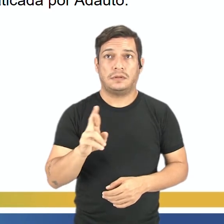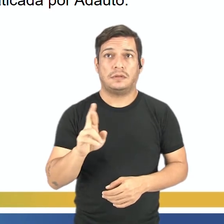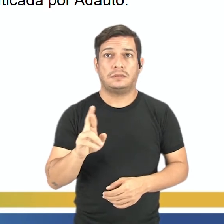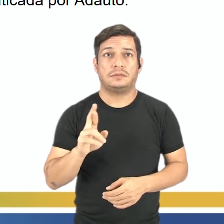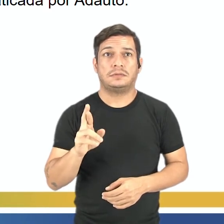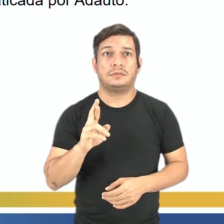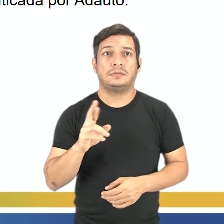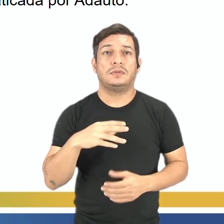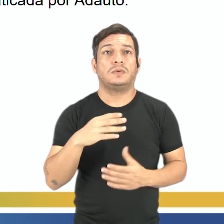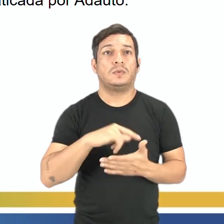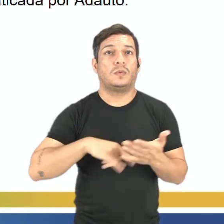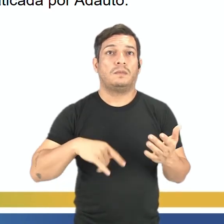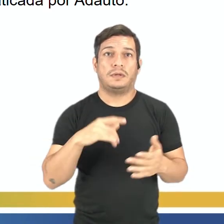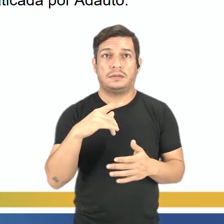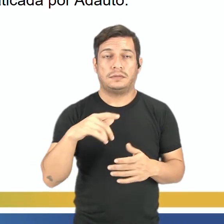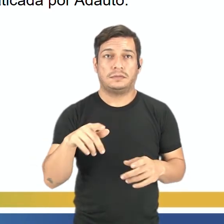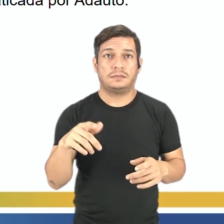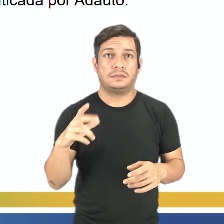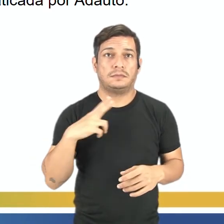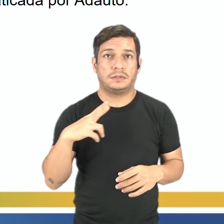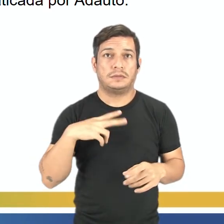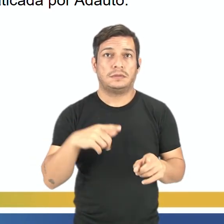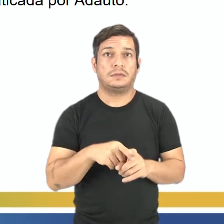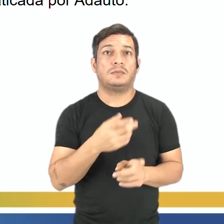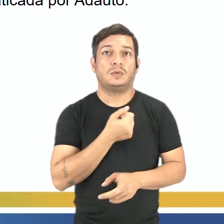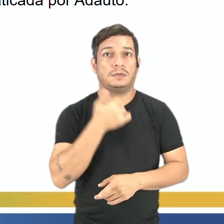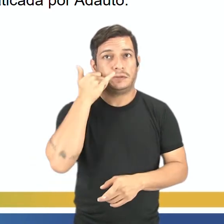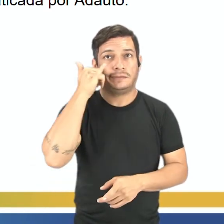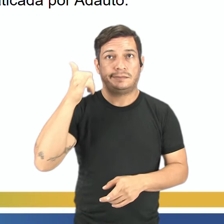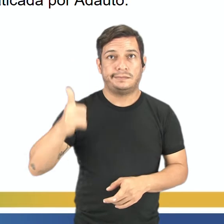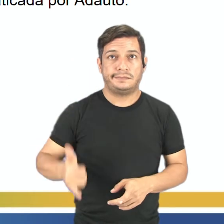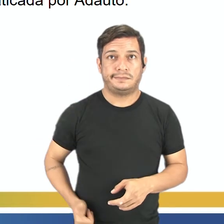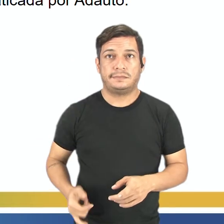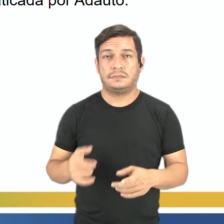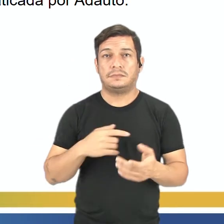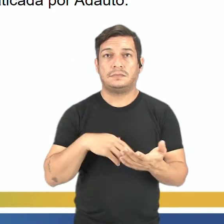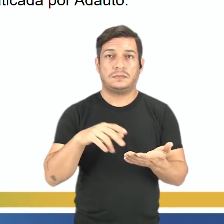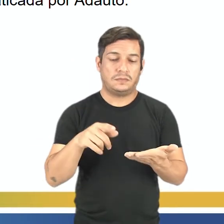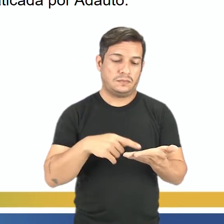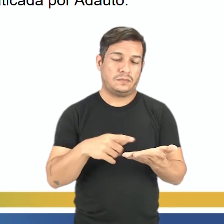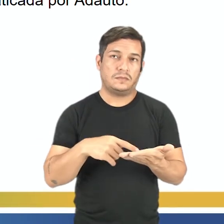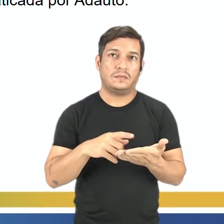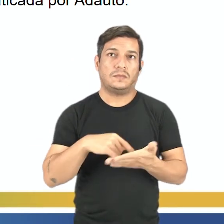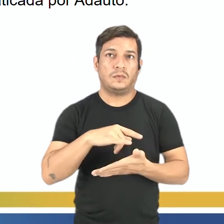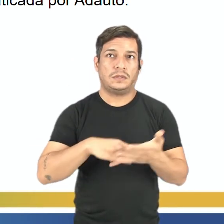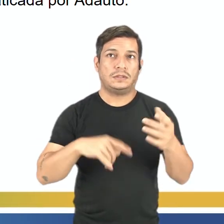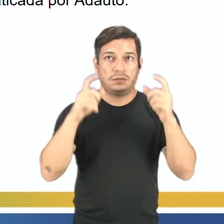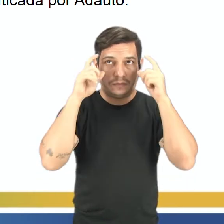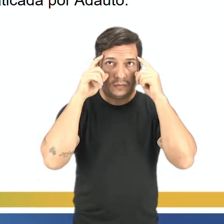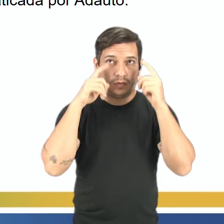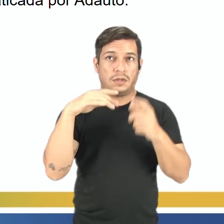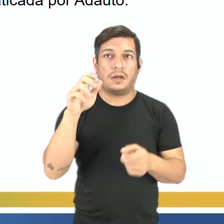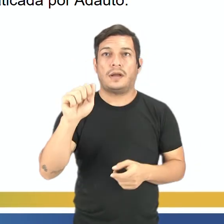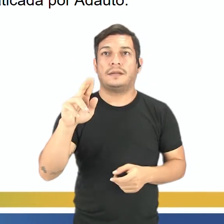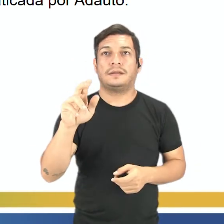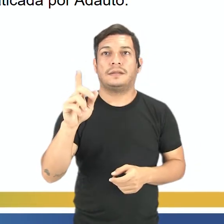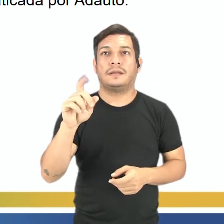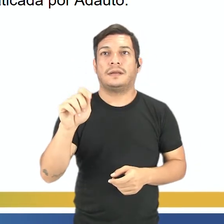havia a importância de R$60, documentos pessoais e um número de telefone numa receita de